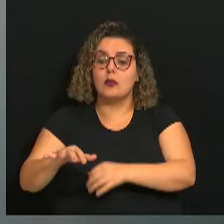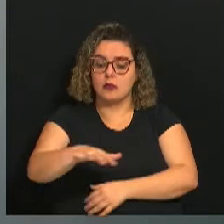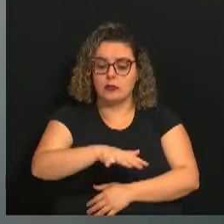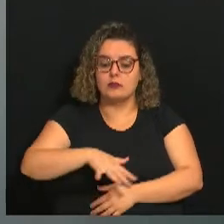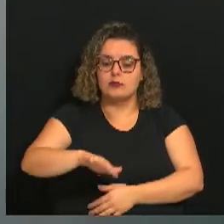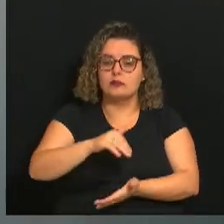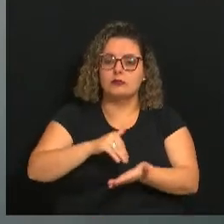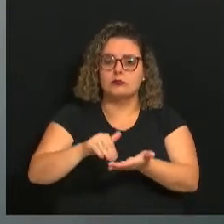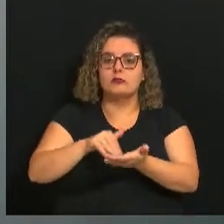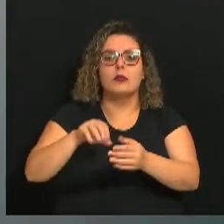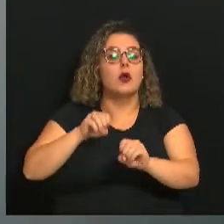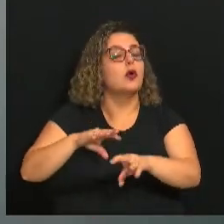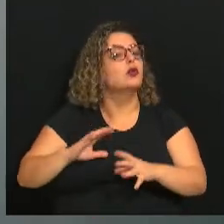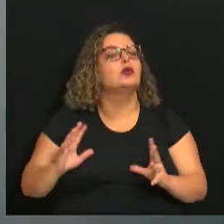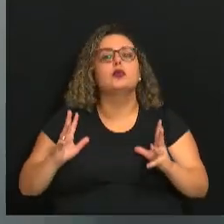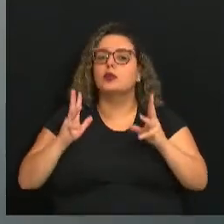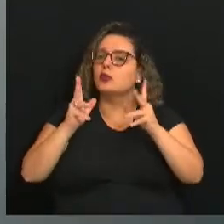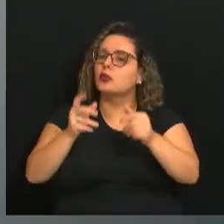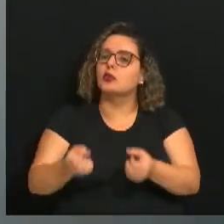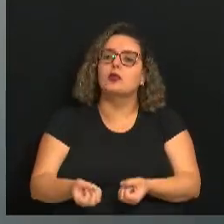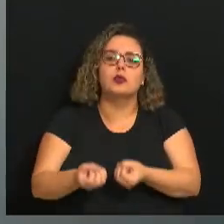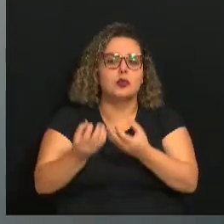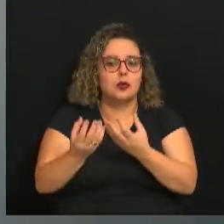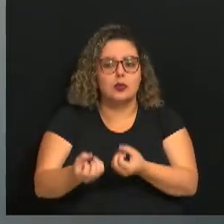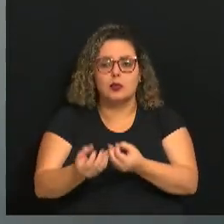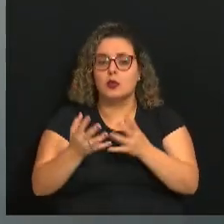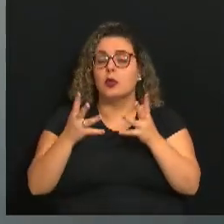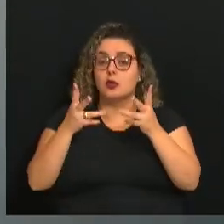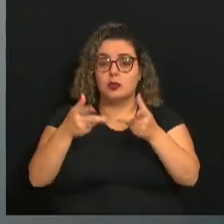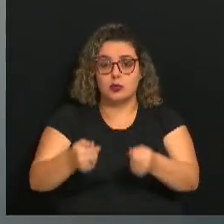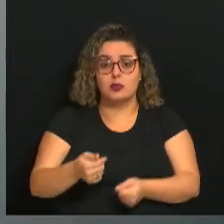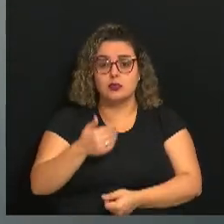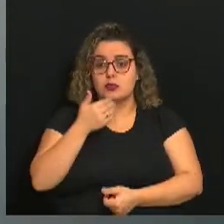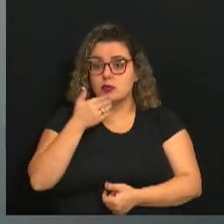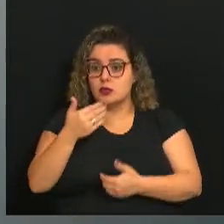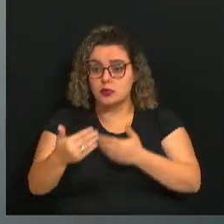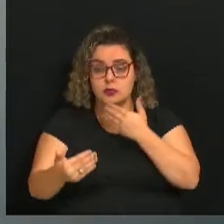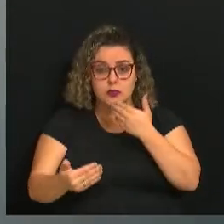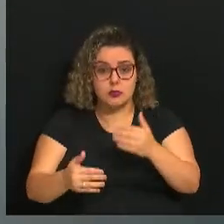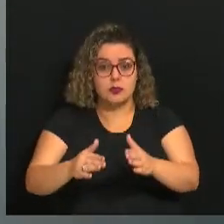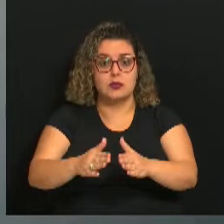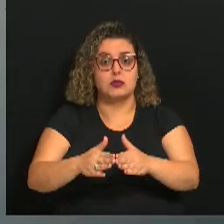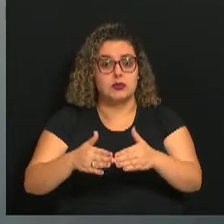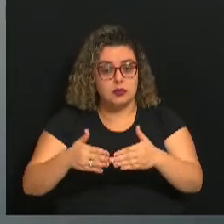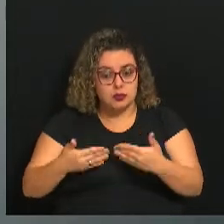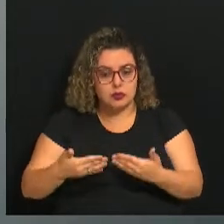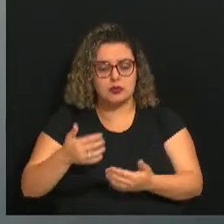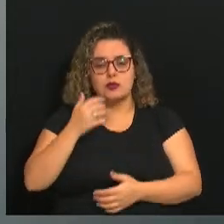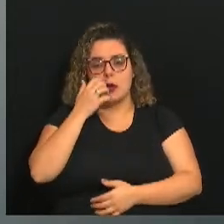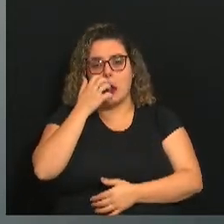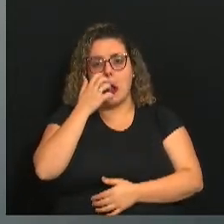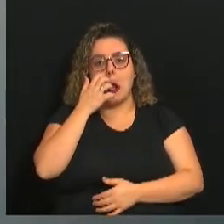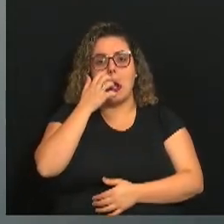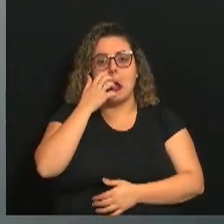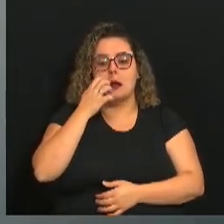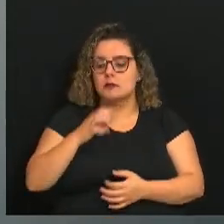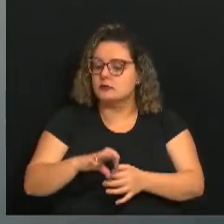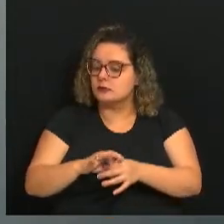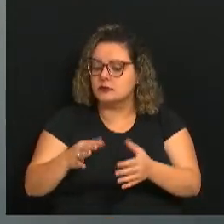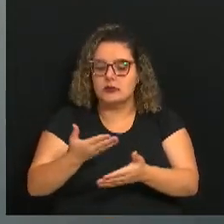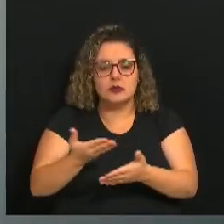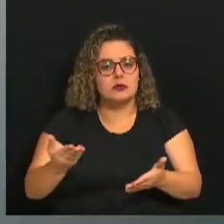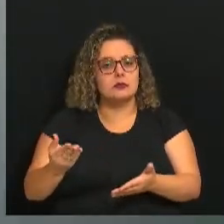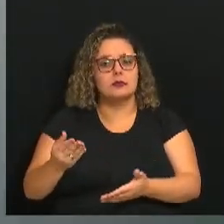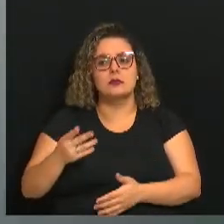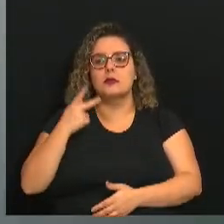as informações. Os nossos encaminhamentos, eles estão sempre disponíveis para os vereadores, para a sociedade. O que vocês